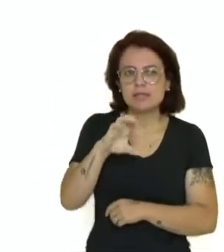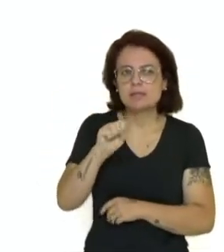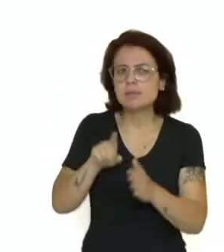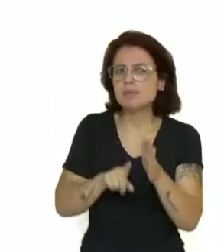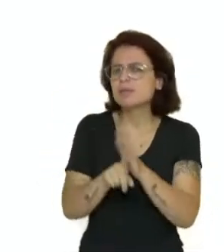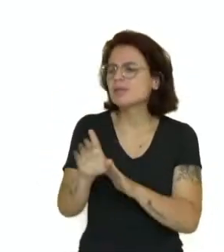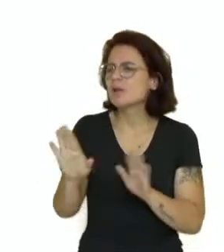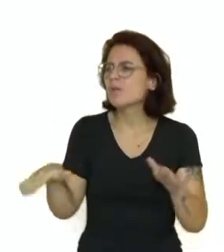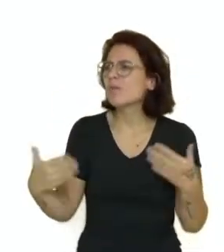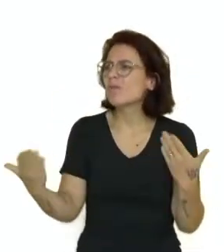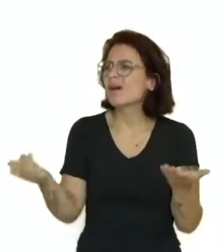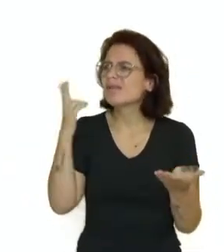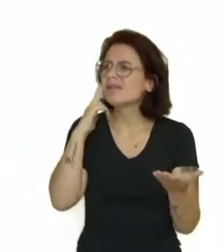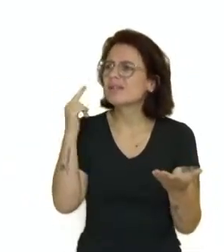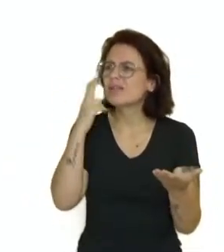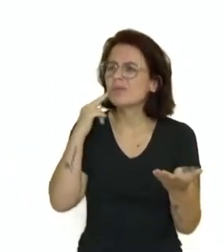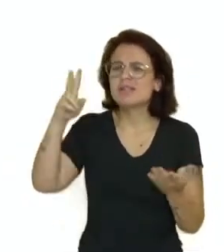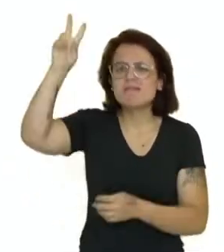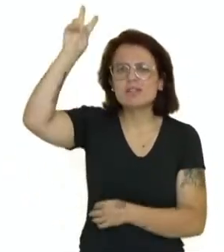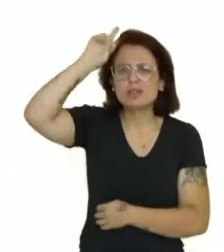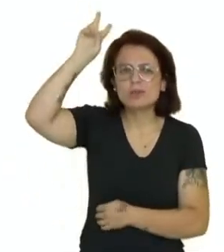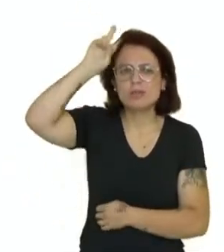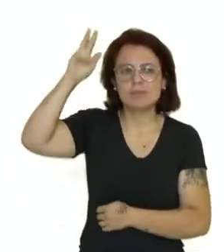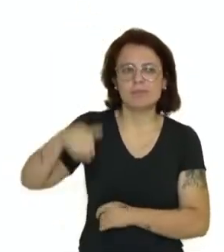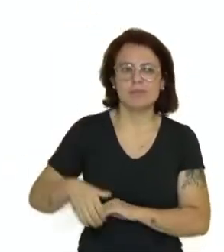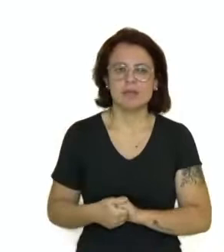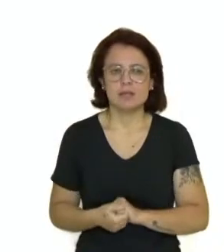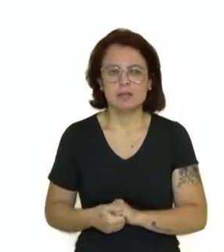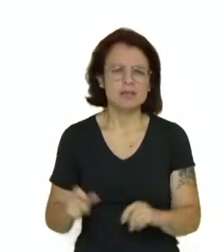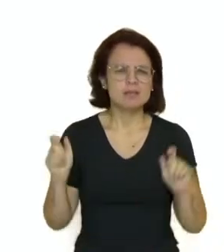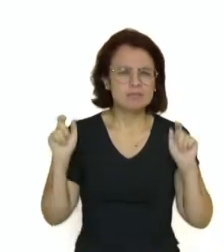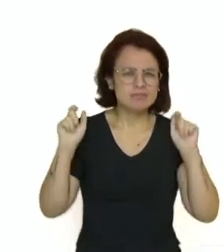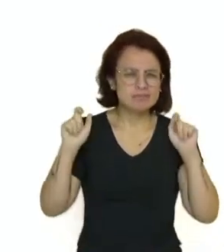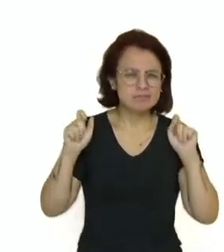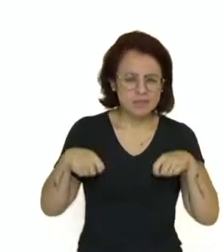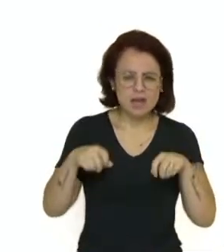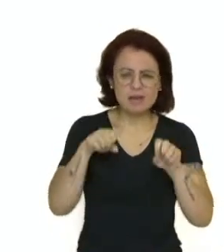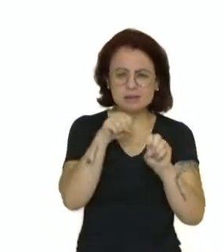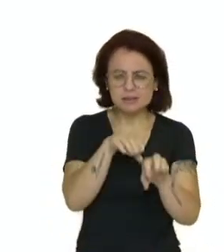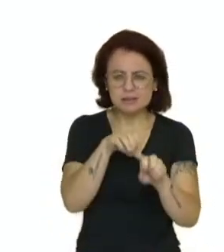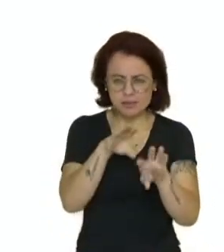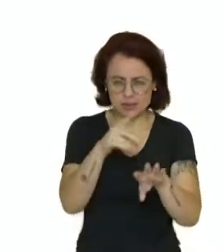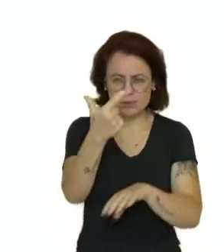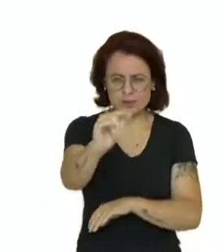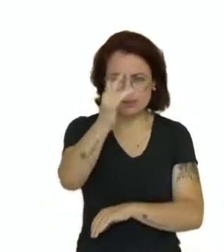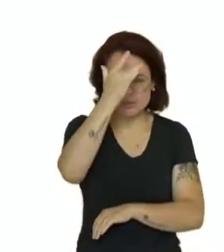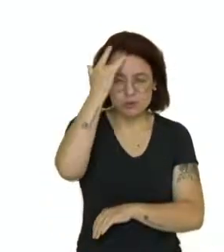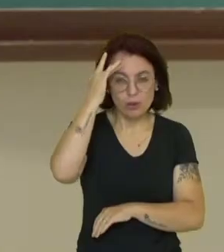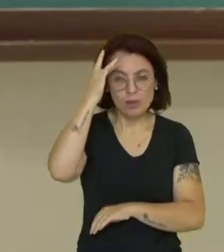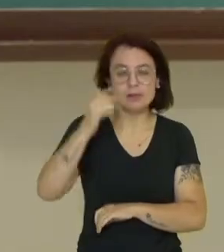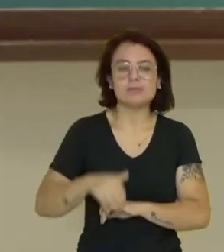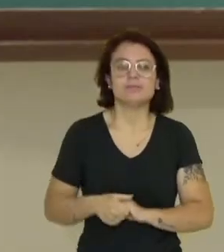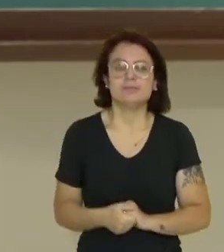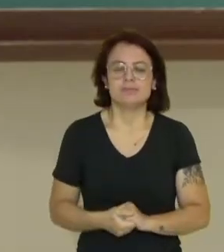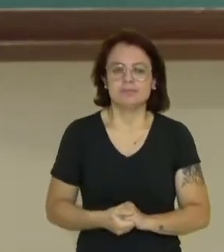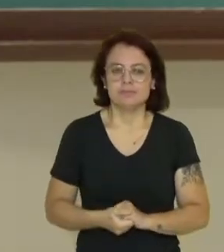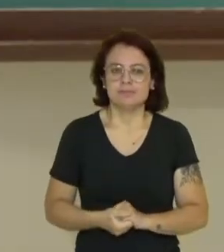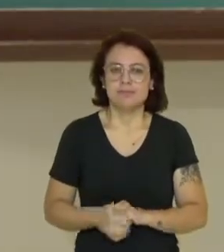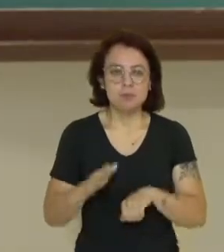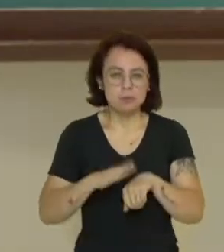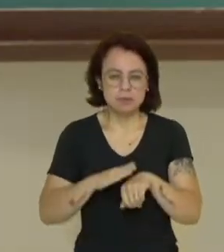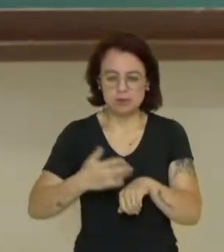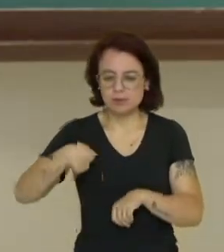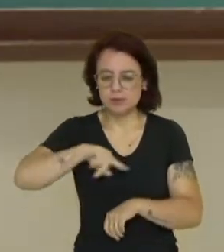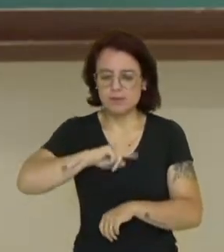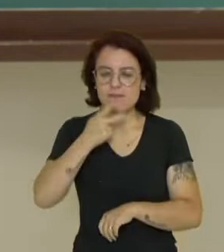que é a natureza da virtude? Ela pode ou não ser ensinada a alguém? Sempre que a gente está falando de ética, a gente